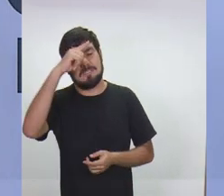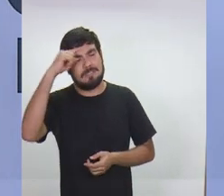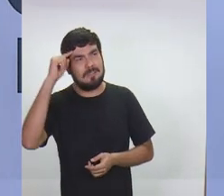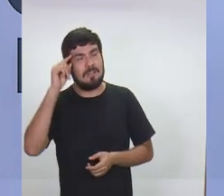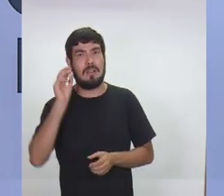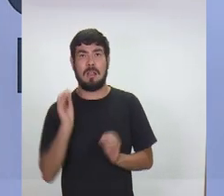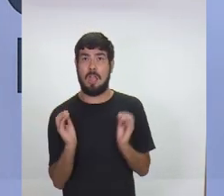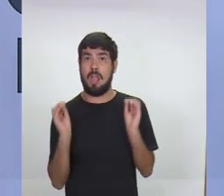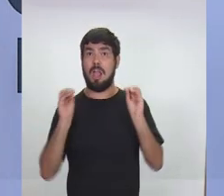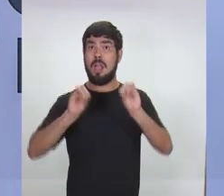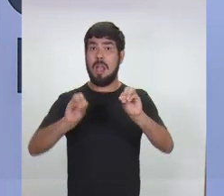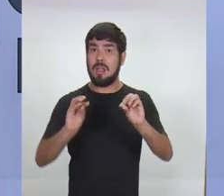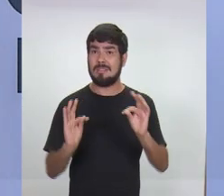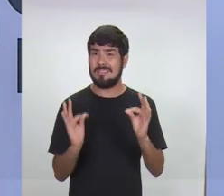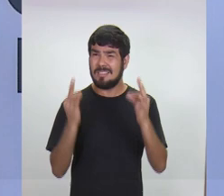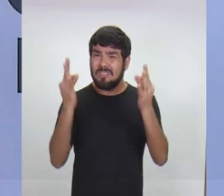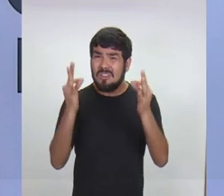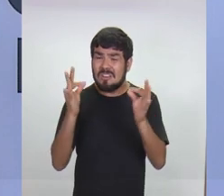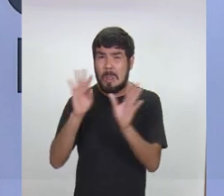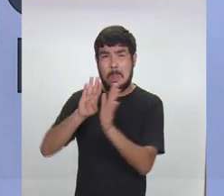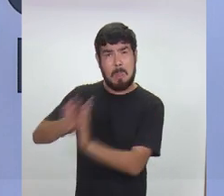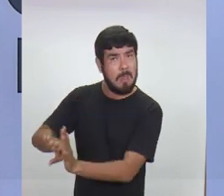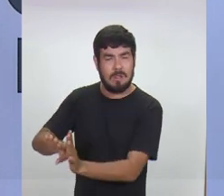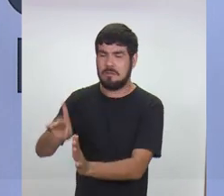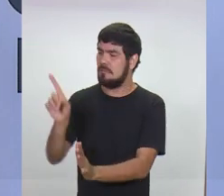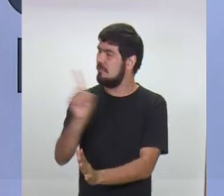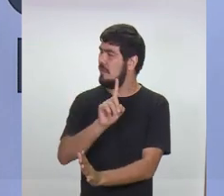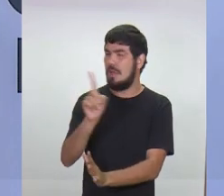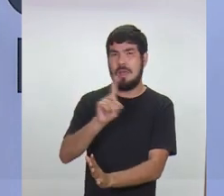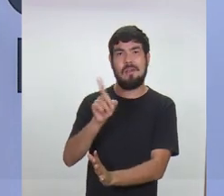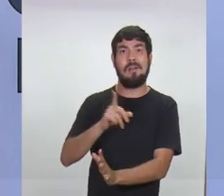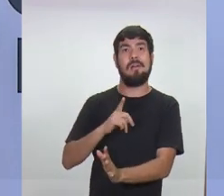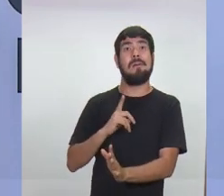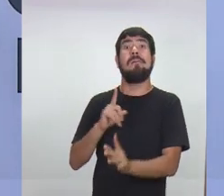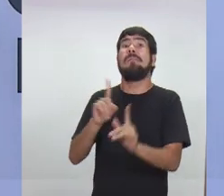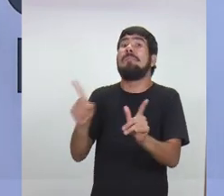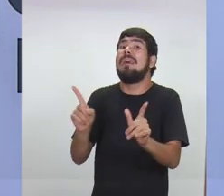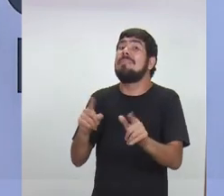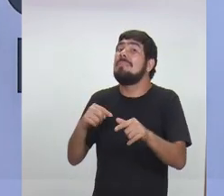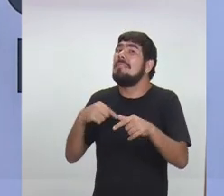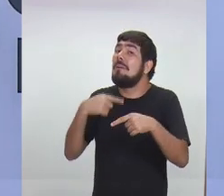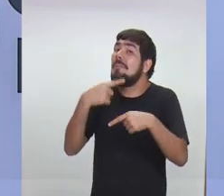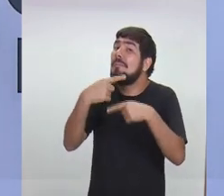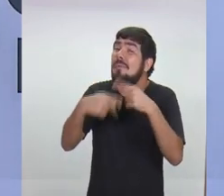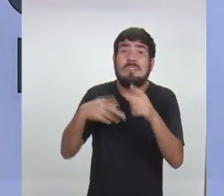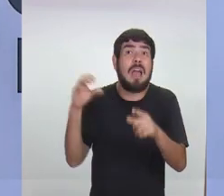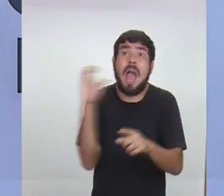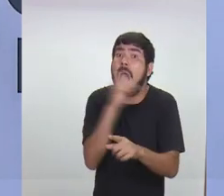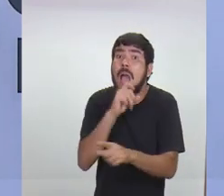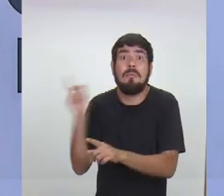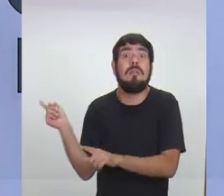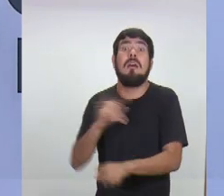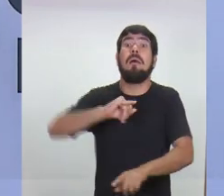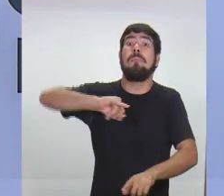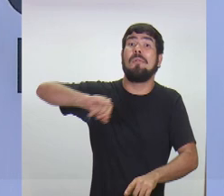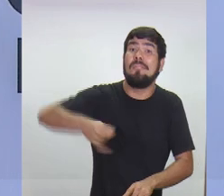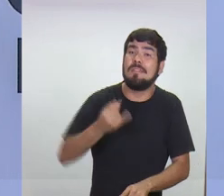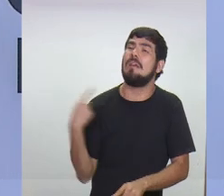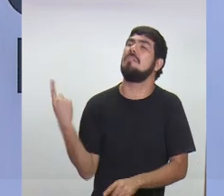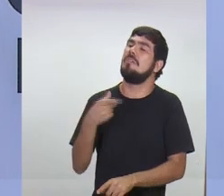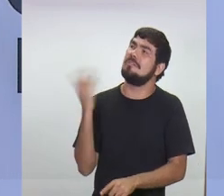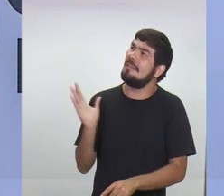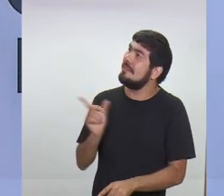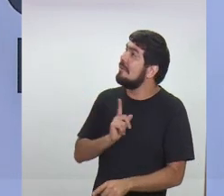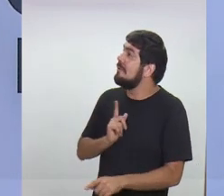ela não vai ficar de fora o nosso projeto jamais foco que ele vai chegar logo depois de imediato nós temos que aproveitar o que nós temos